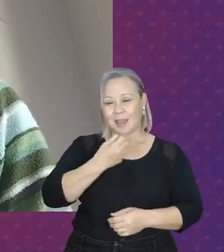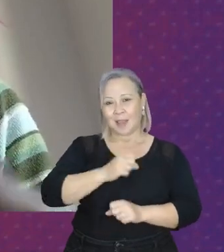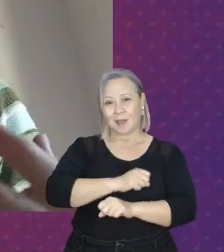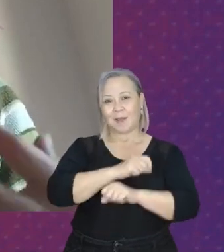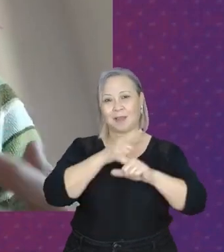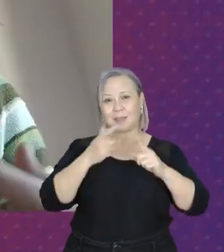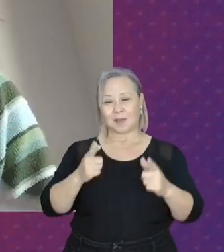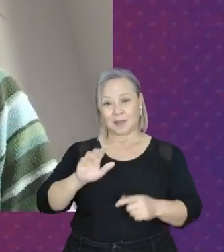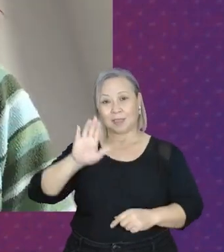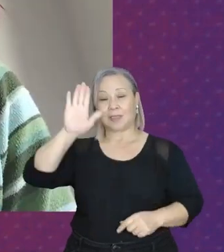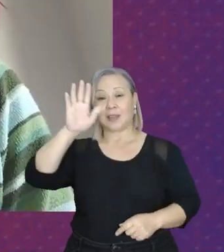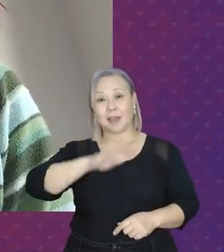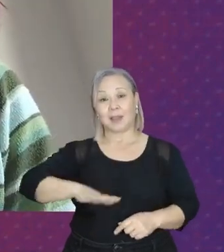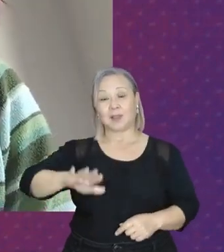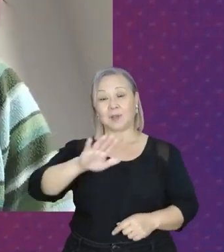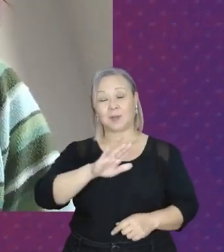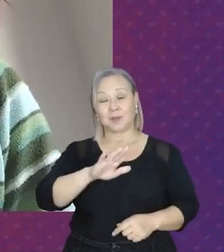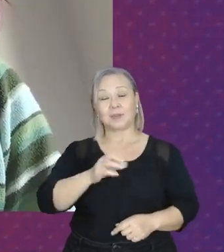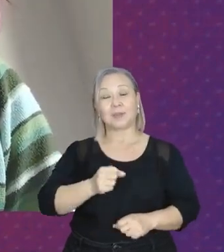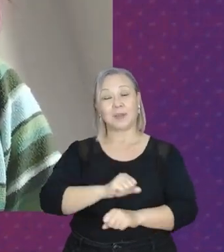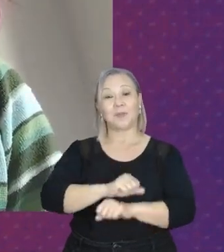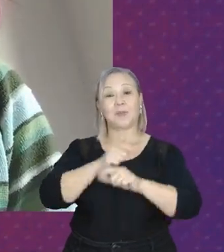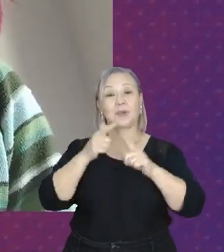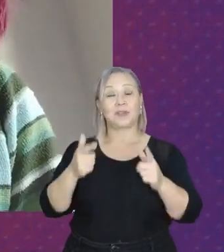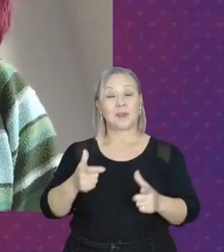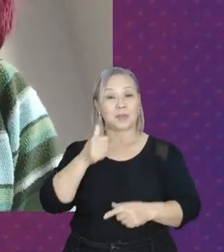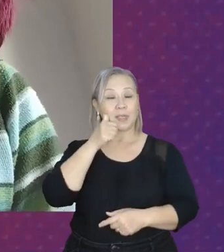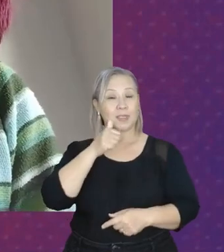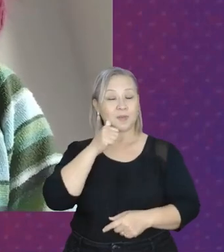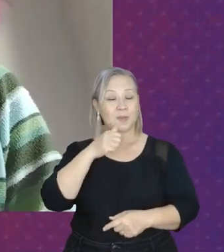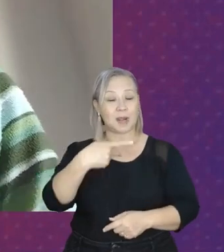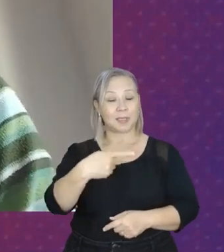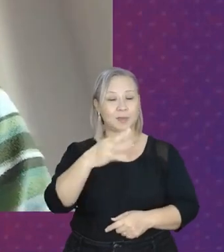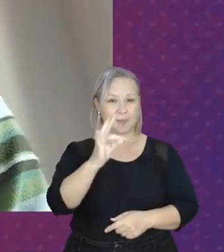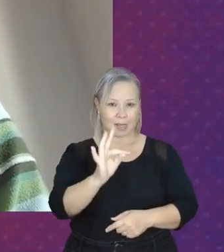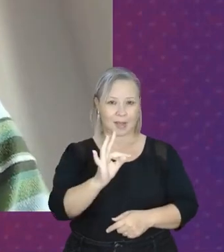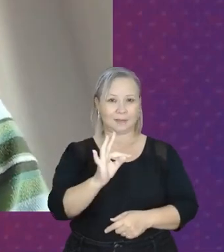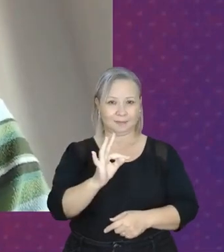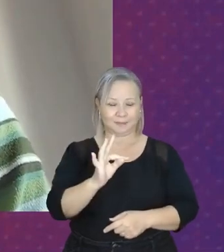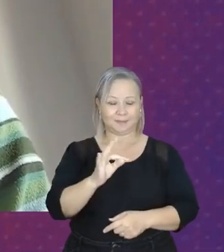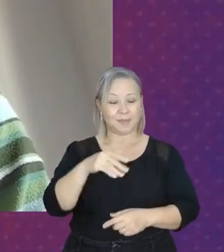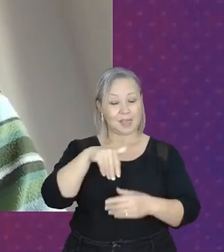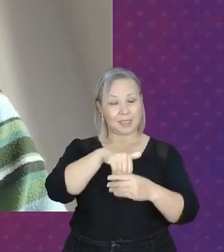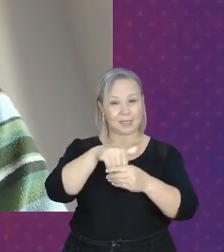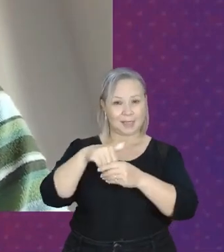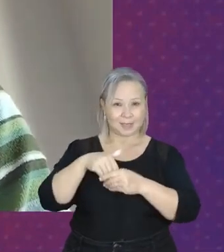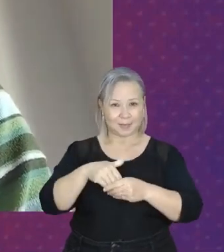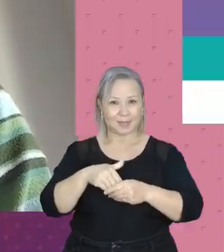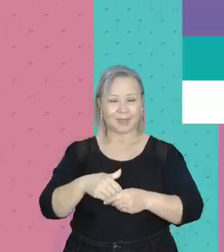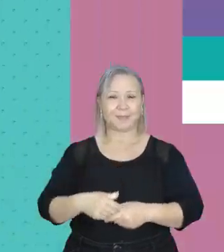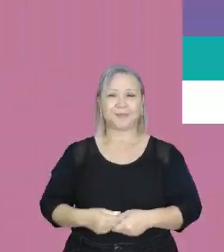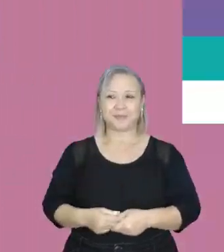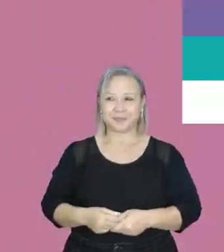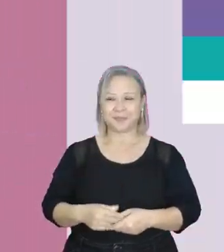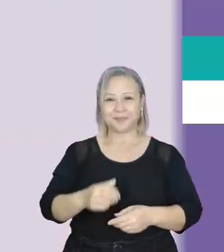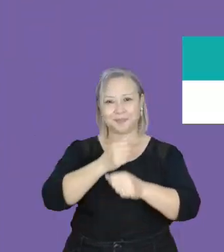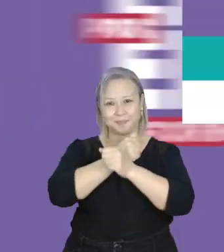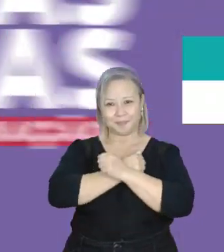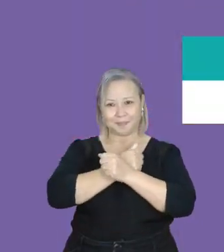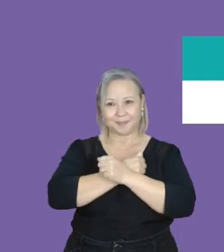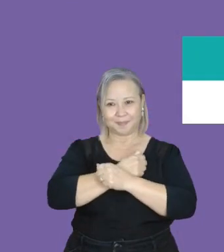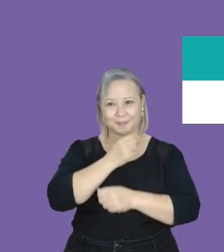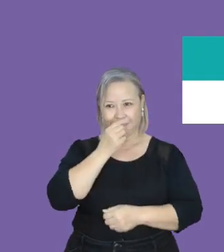candidatas e boa sorte a todas as nossas mulheres petistas nessas eleições. Um abraço.